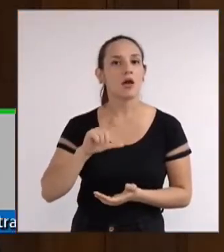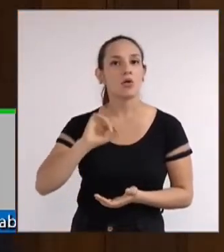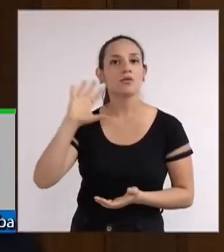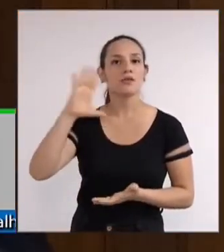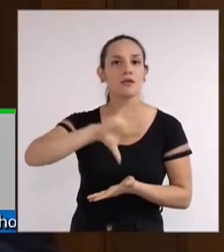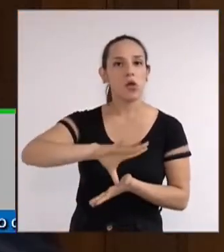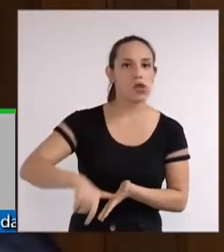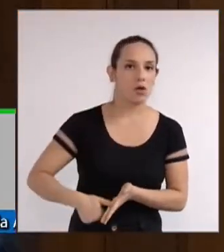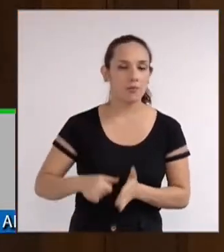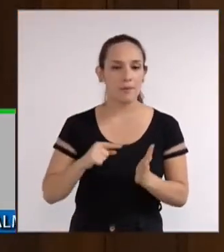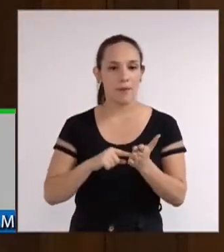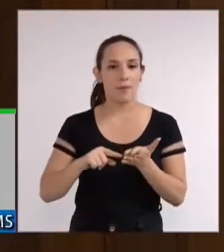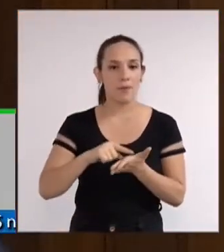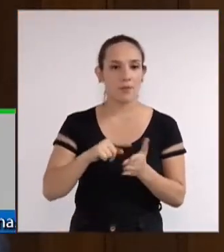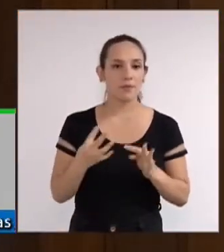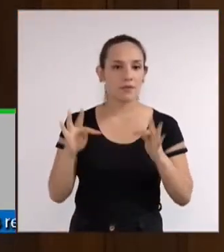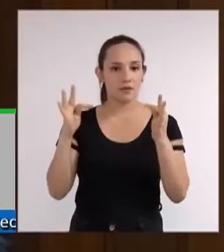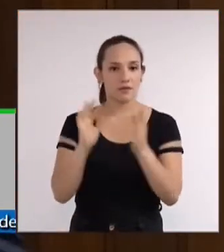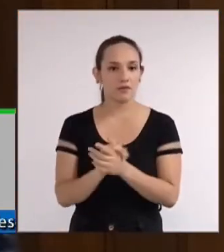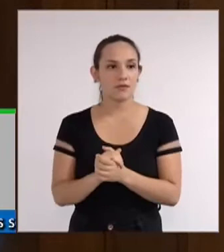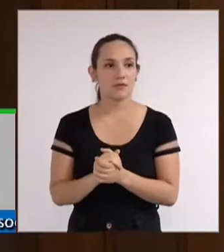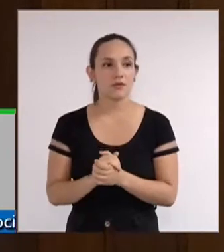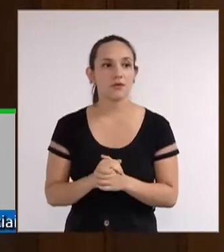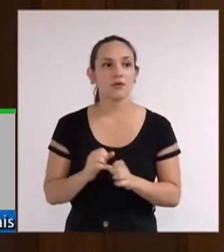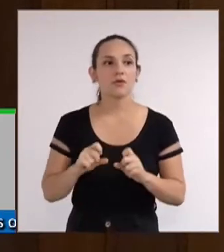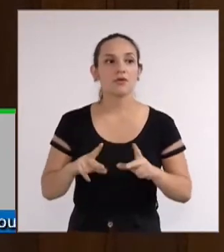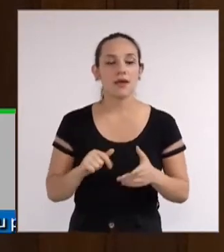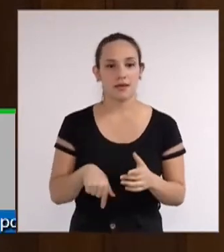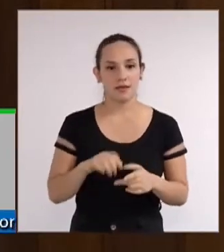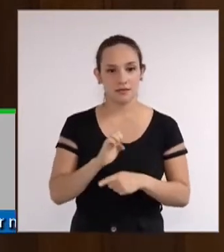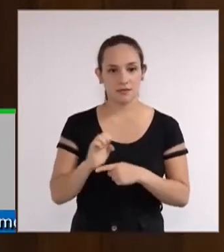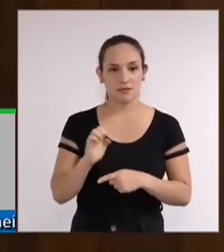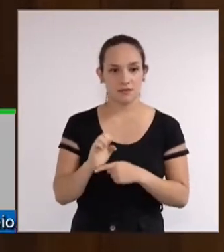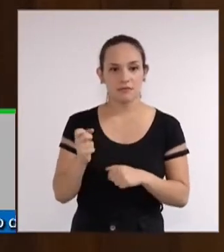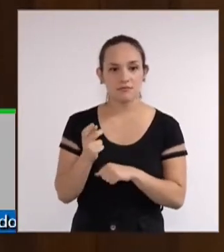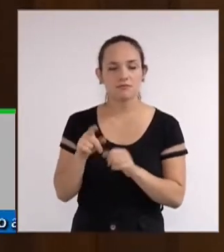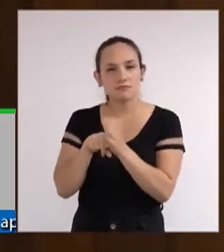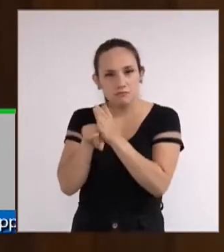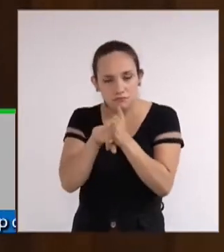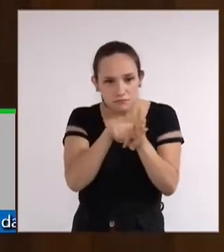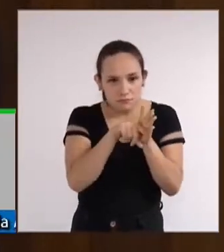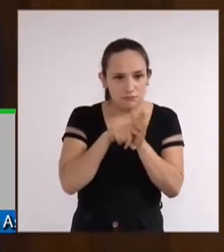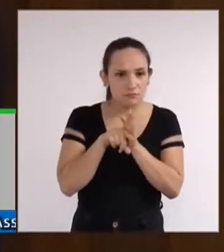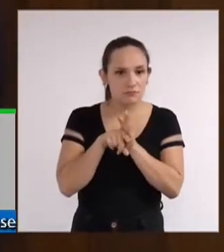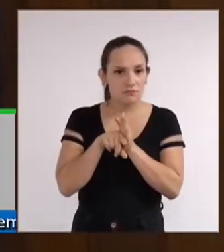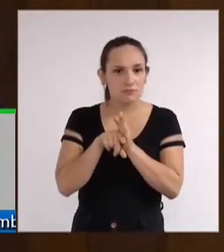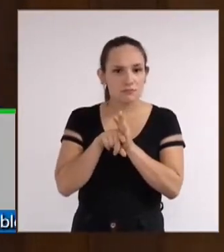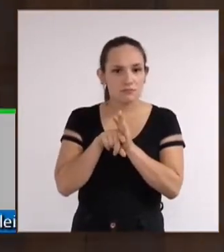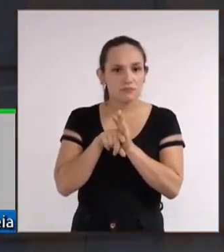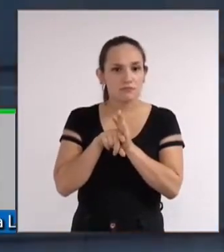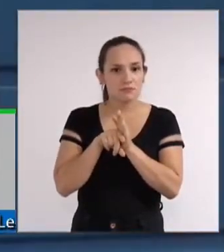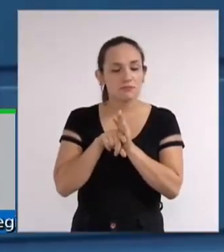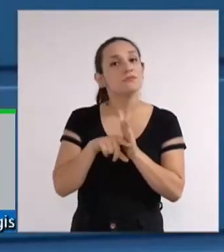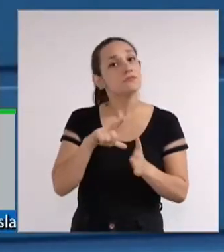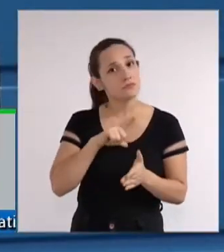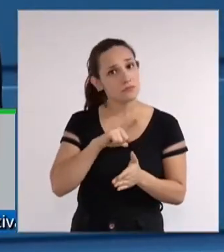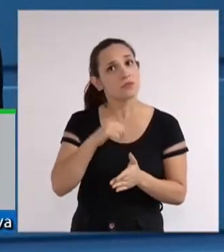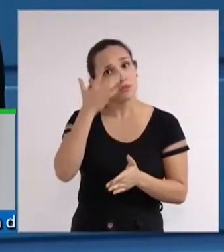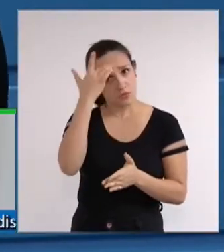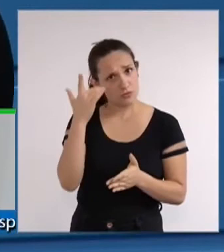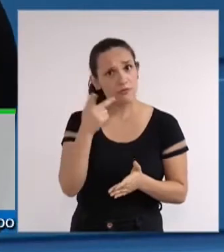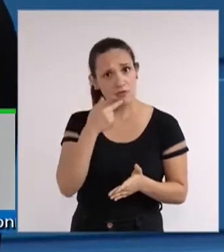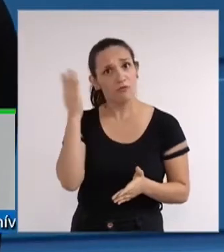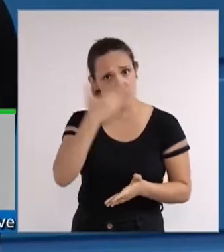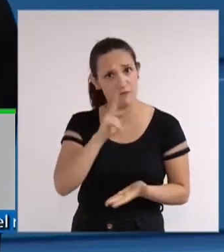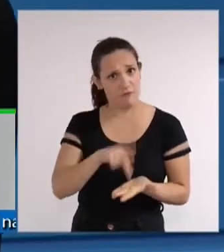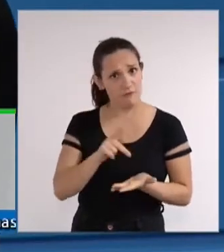recentemente, as nossas urnas do Estado passaram por teste e foram feitos para vários hackers, e foram lá e comprovaram